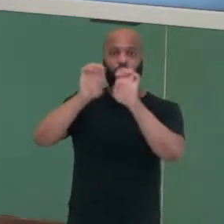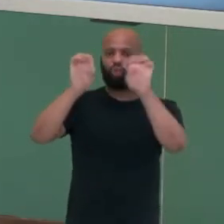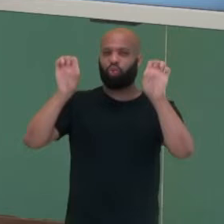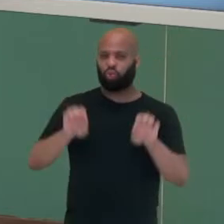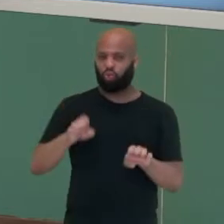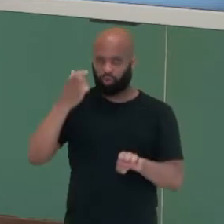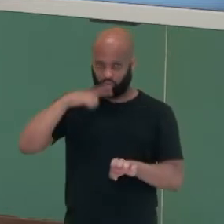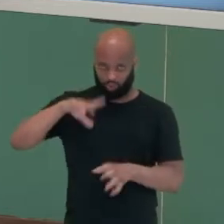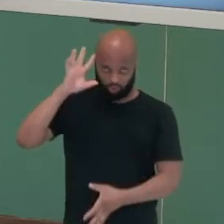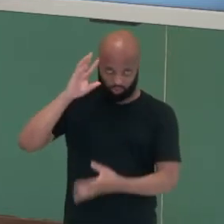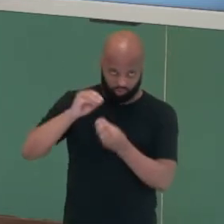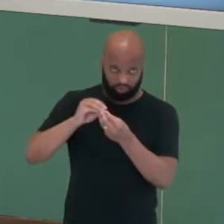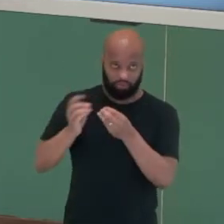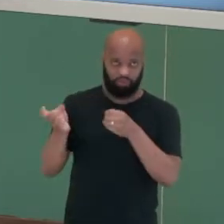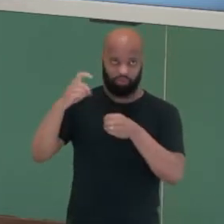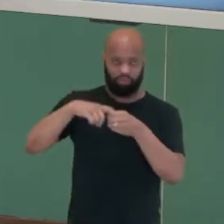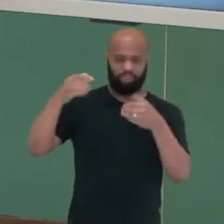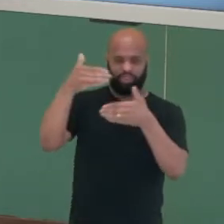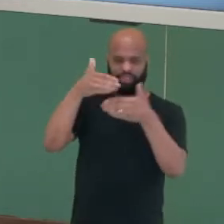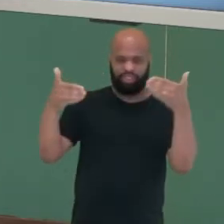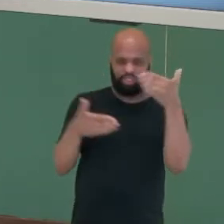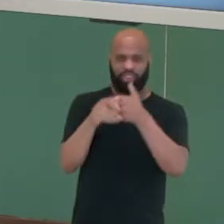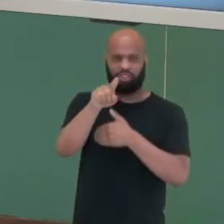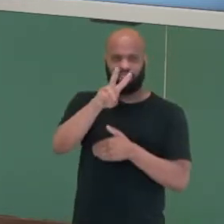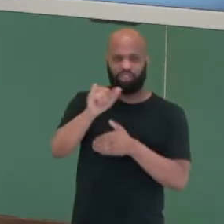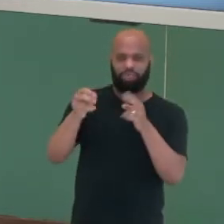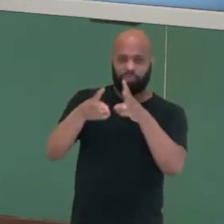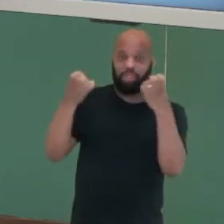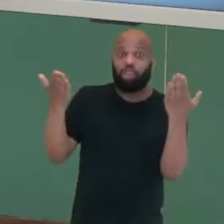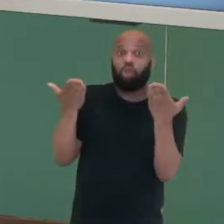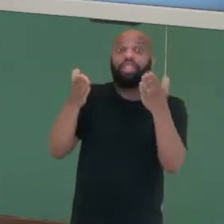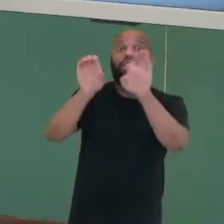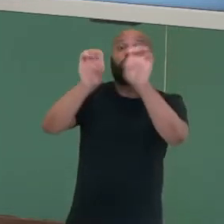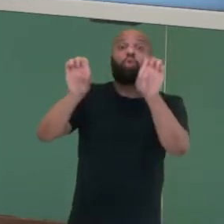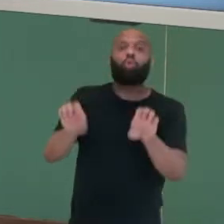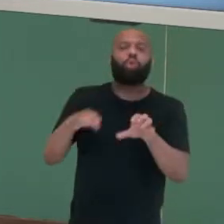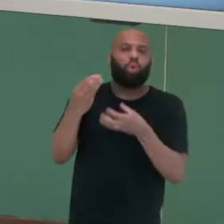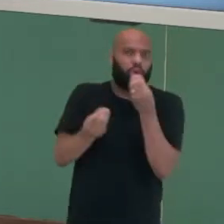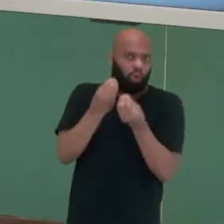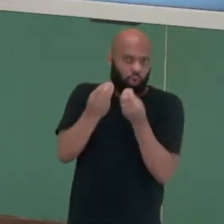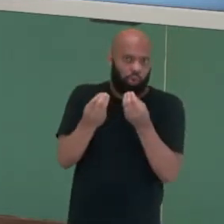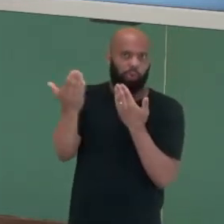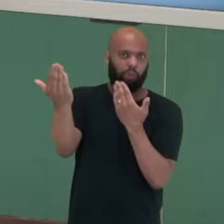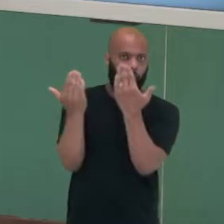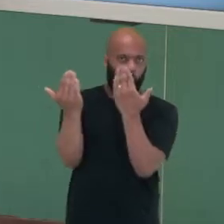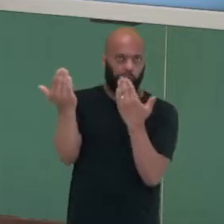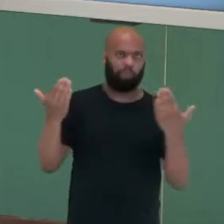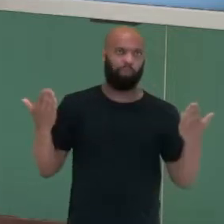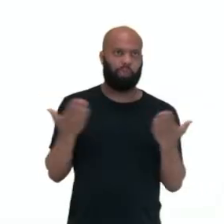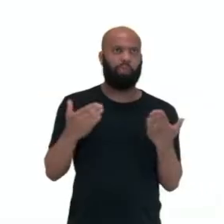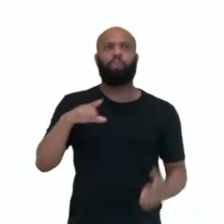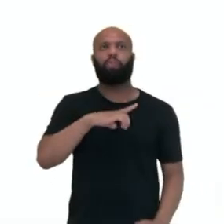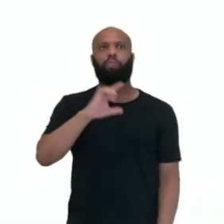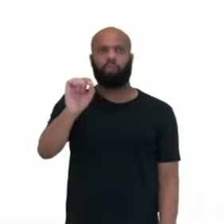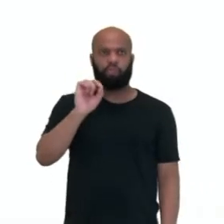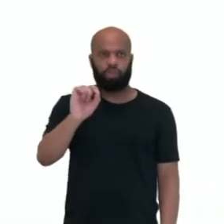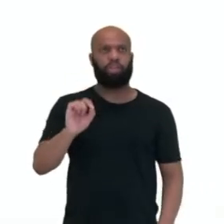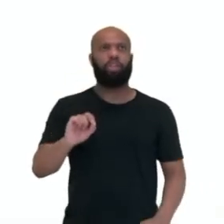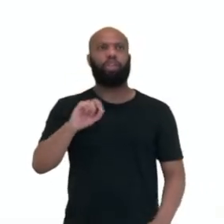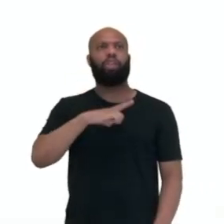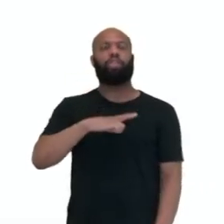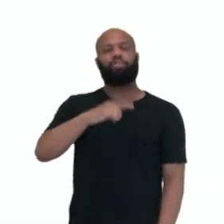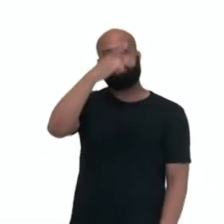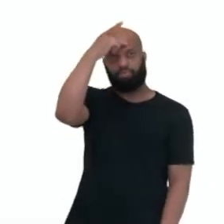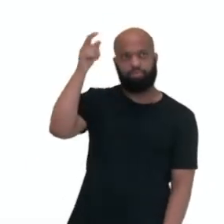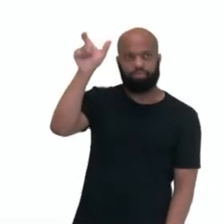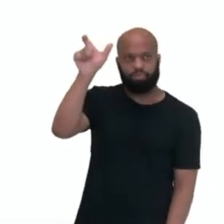não é? Vamos voltar ao slide anterior para você perceber essa estrutura, esses dois slides. Compare eles. Nós temos alguém que